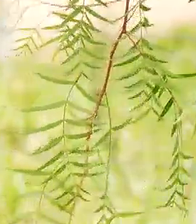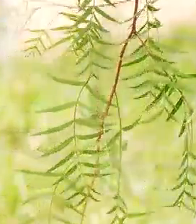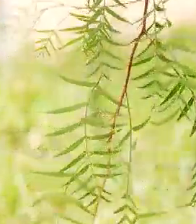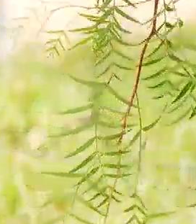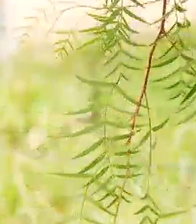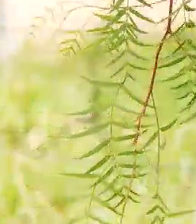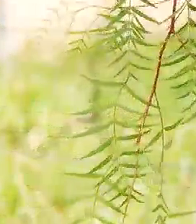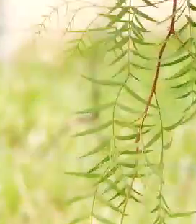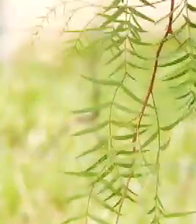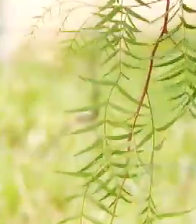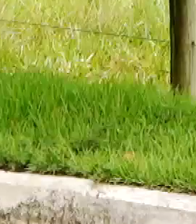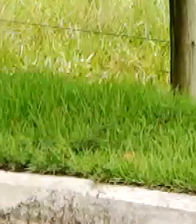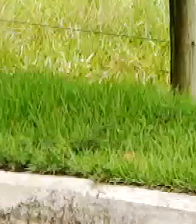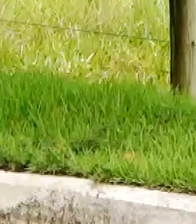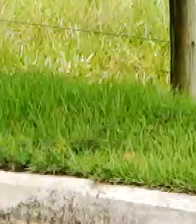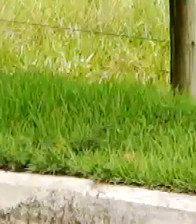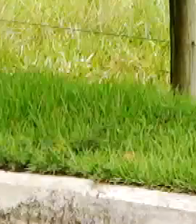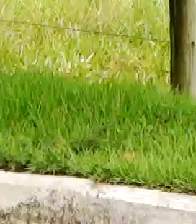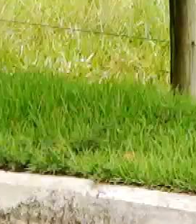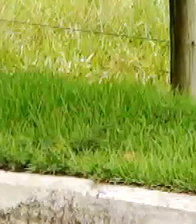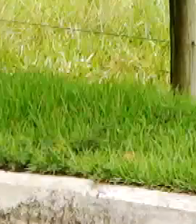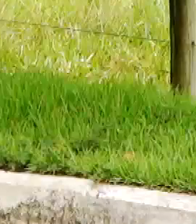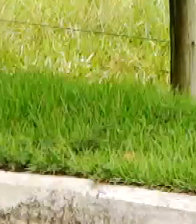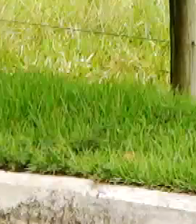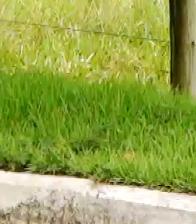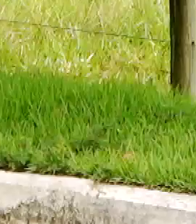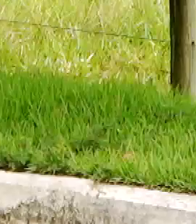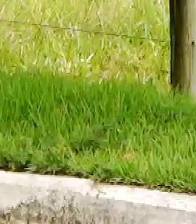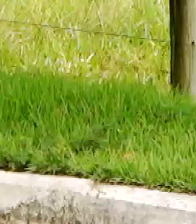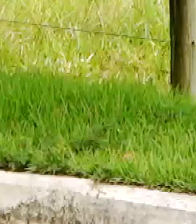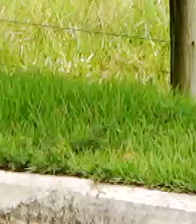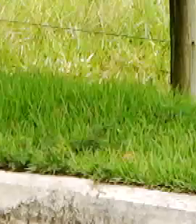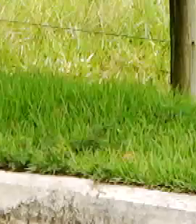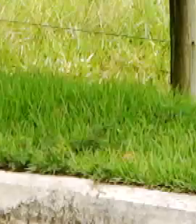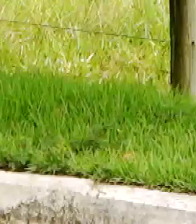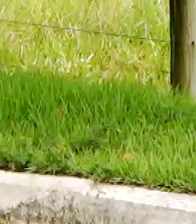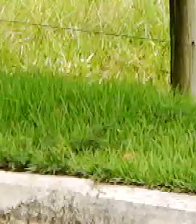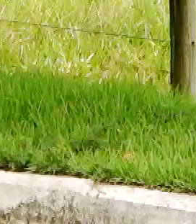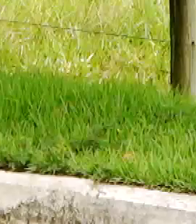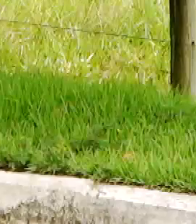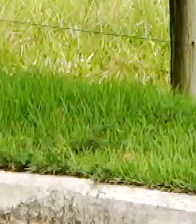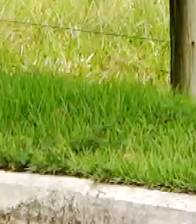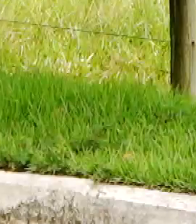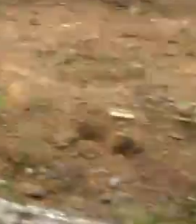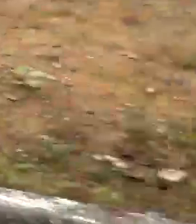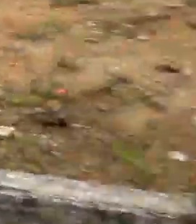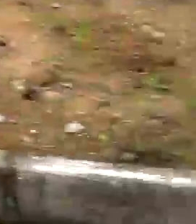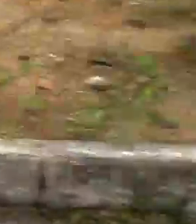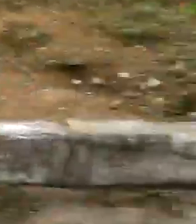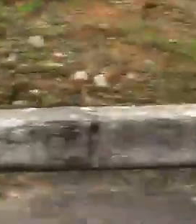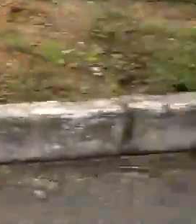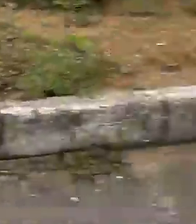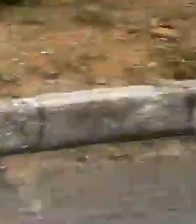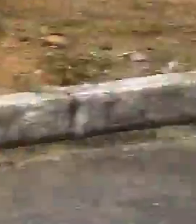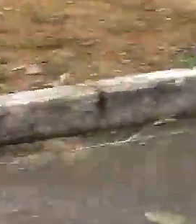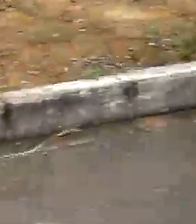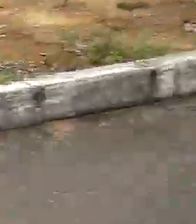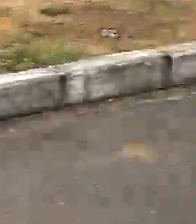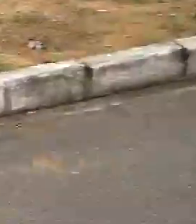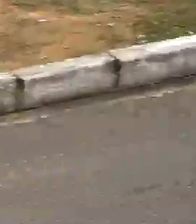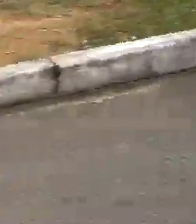coordenação motora um pouco mais agravada, onde eu dou suporte também, lá dentro